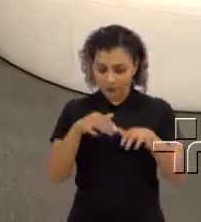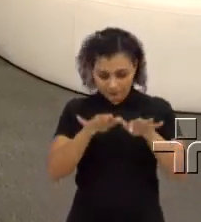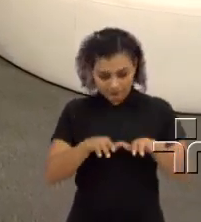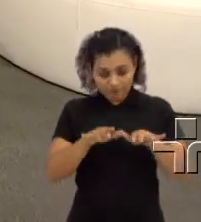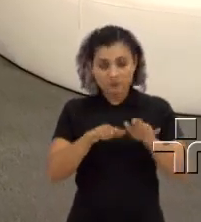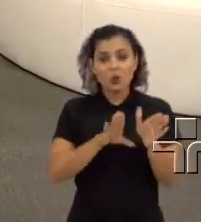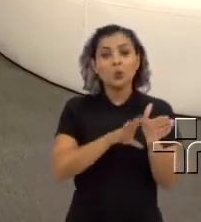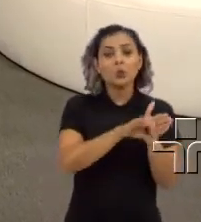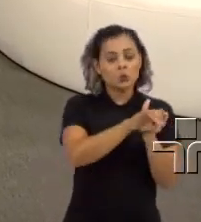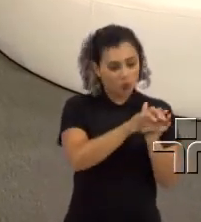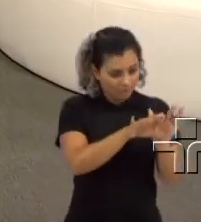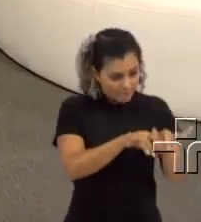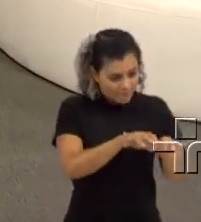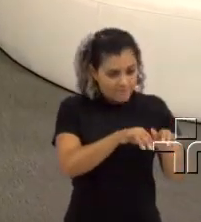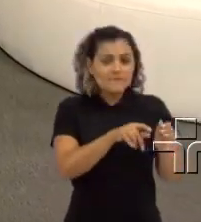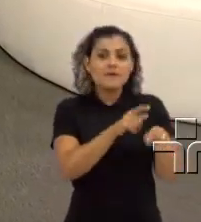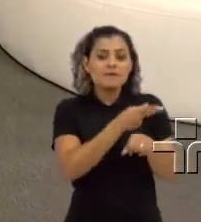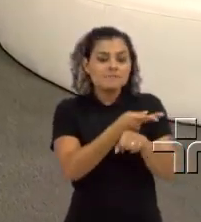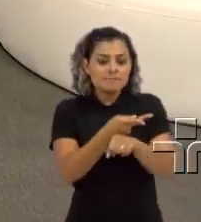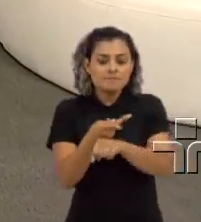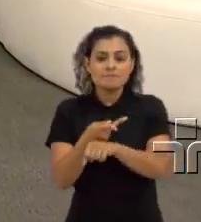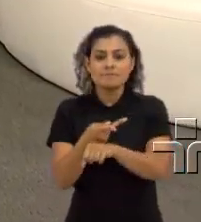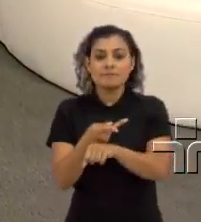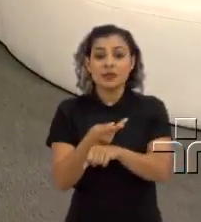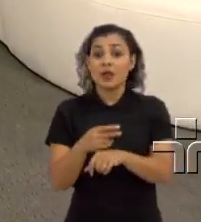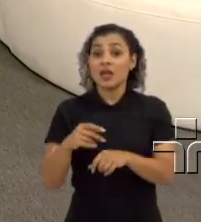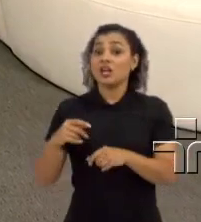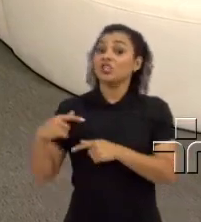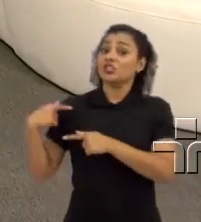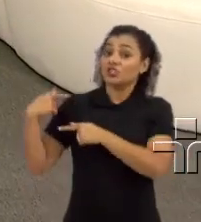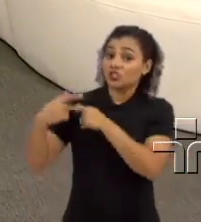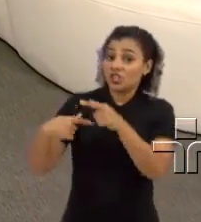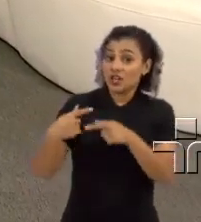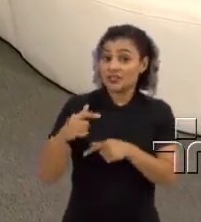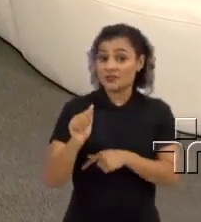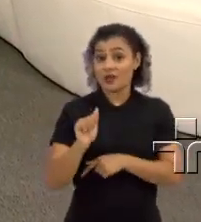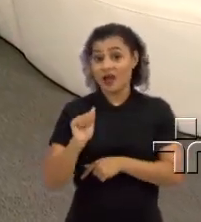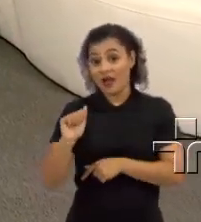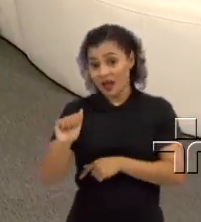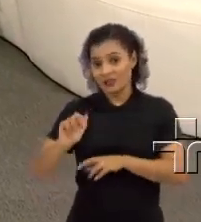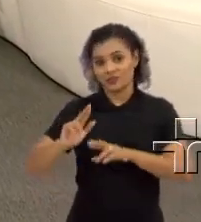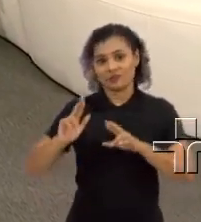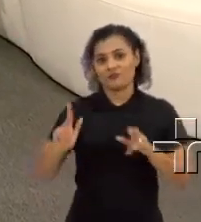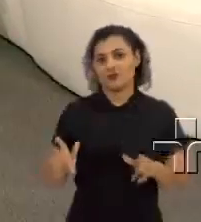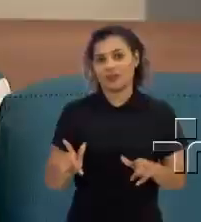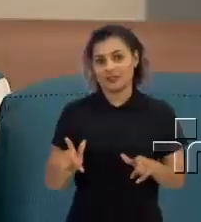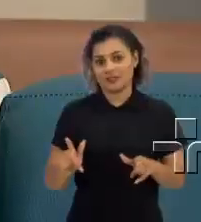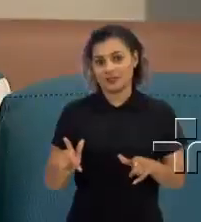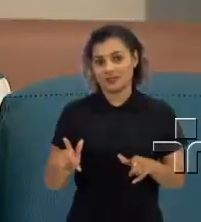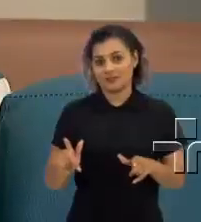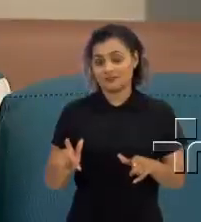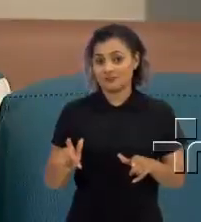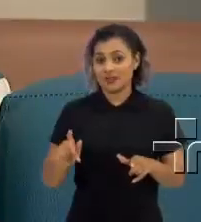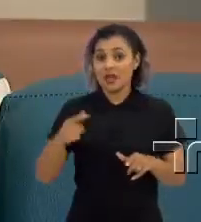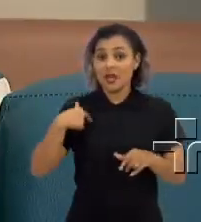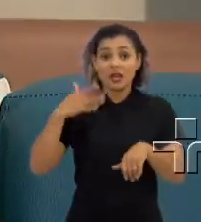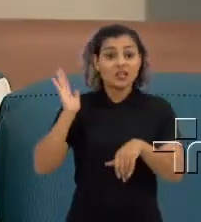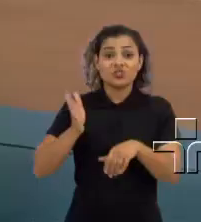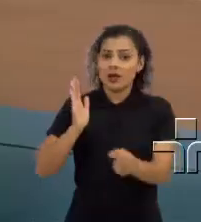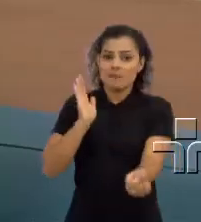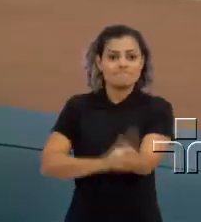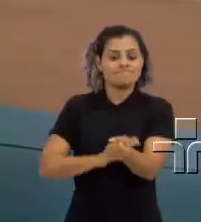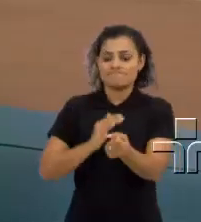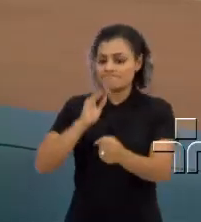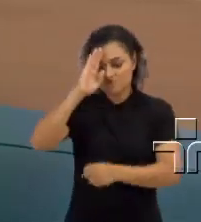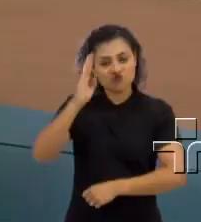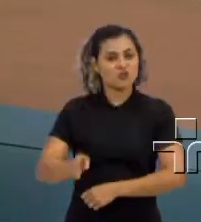no Google. Então, você vai até lá. A geração A, ela está imersa nisso. Ela não vai, ela está.